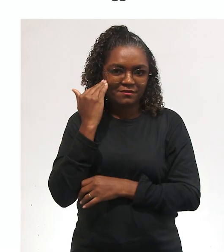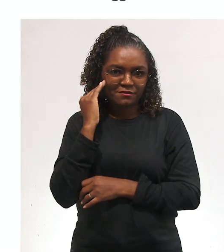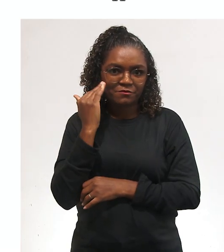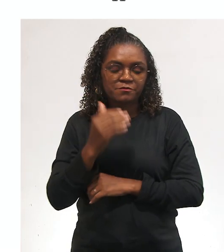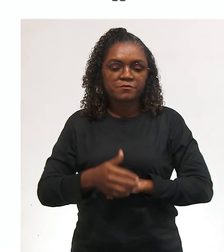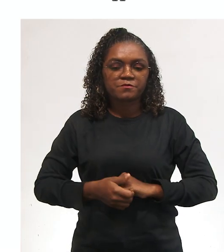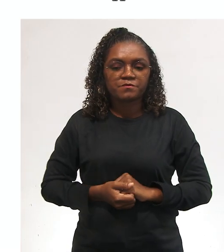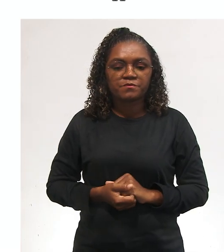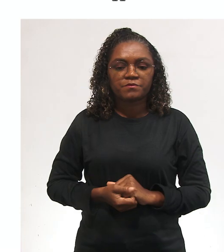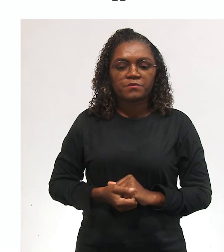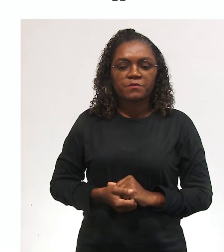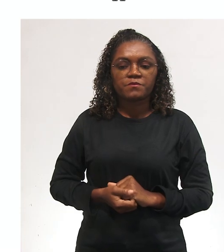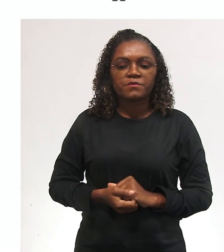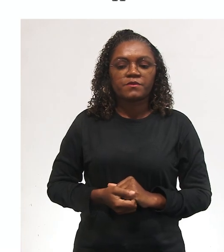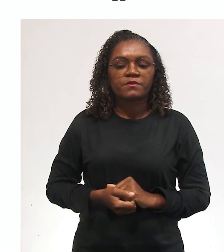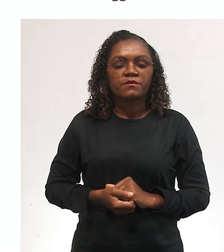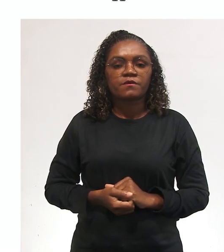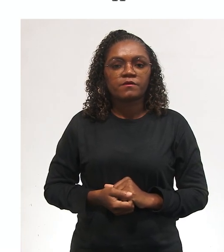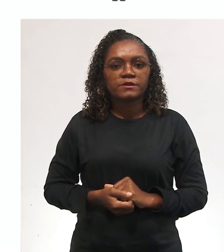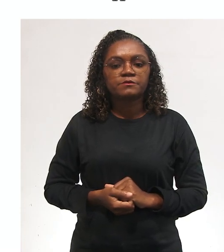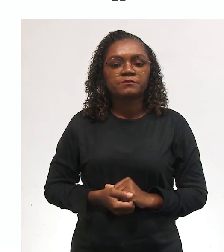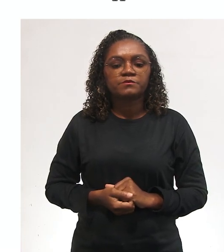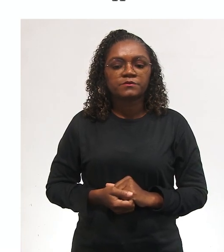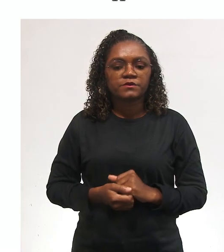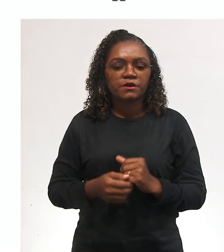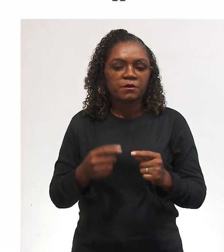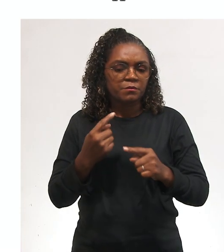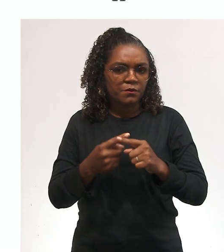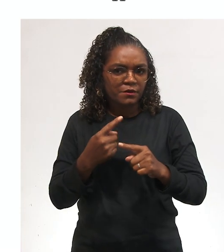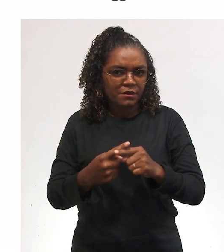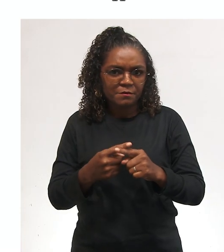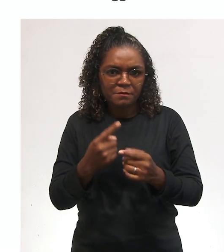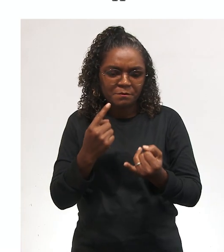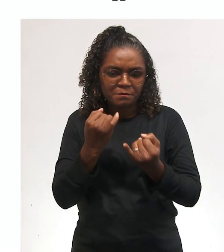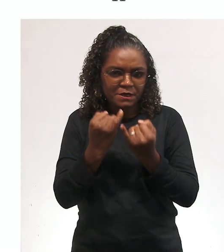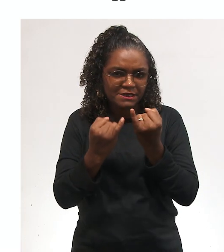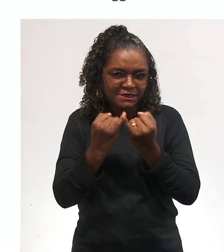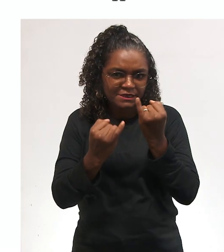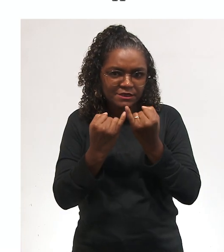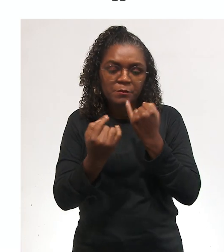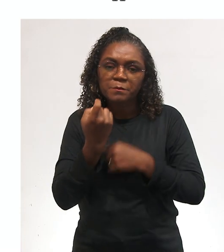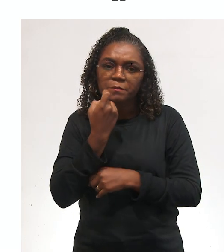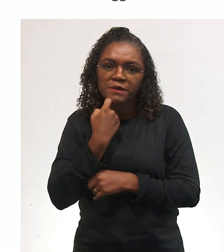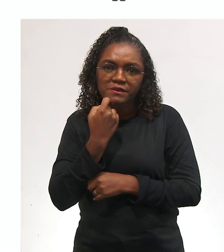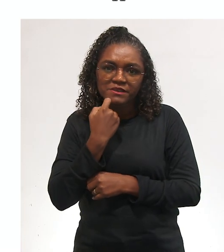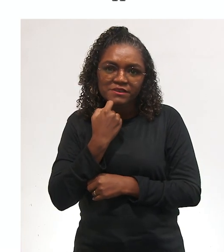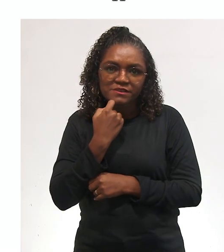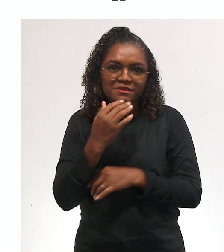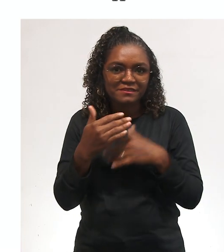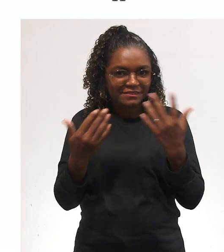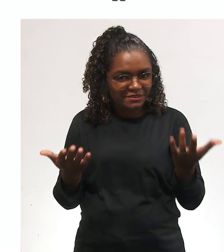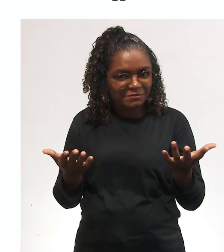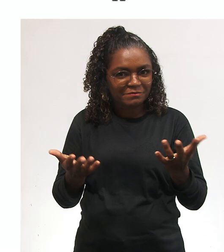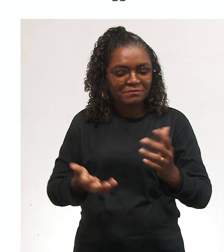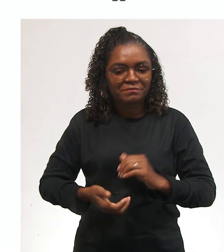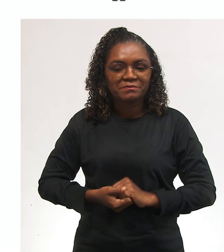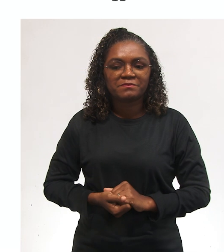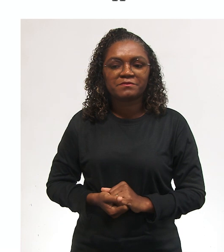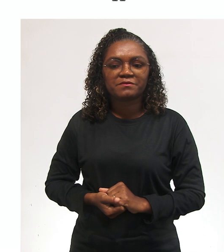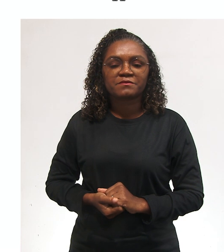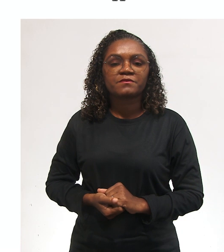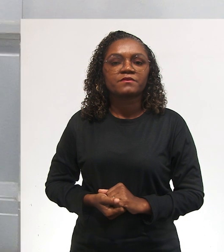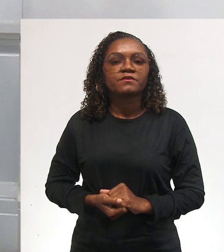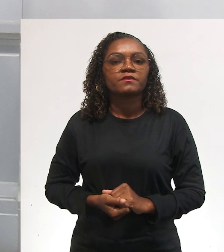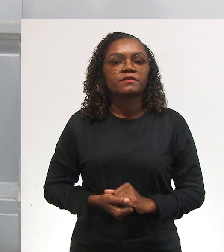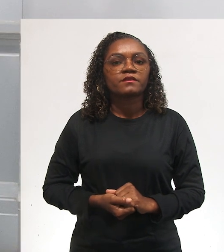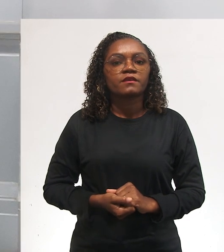ver aquilo como se fosse mesmo uma espinha de peixe, né? Espinha de peixe é ruim, né? Principalmente quando cai na garganta da gente.